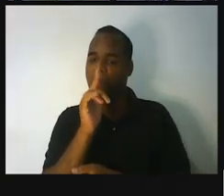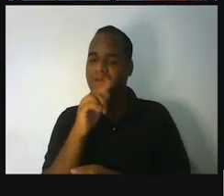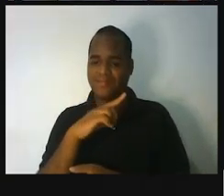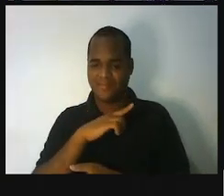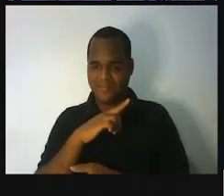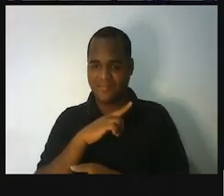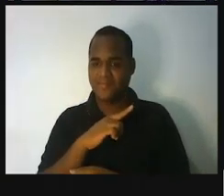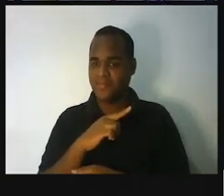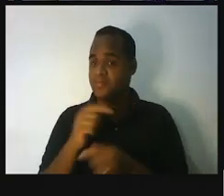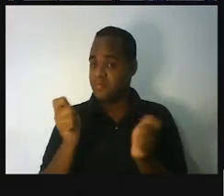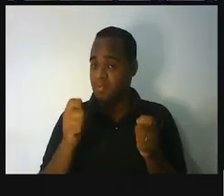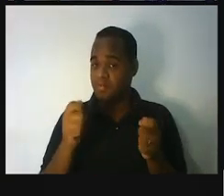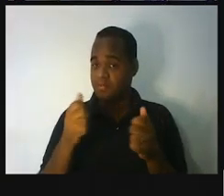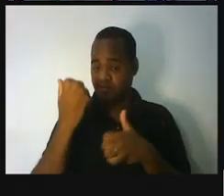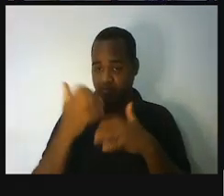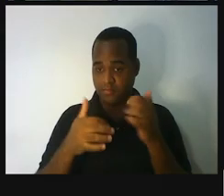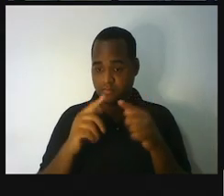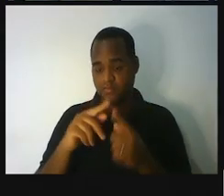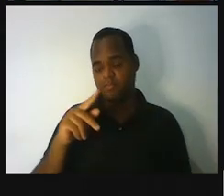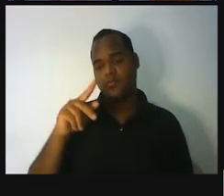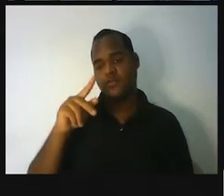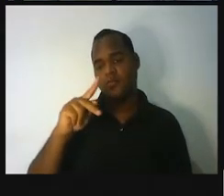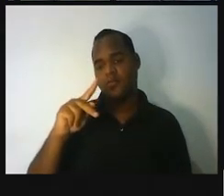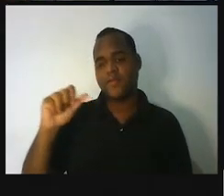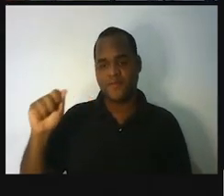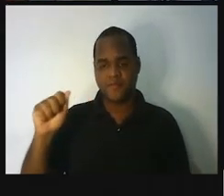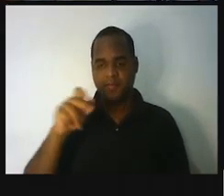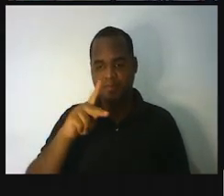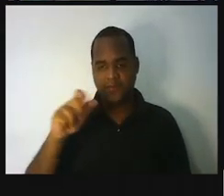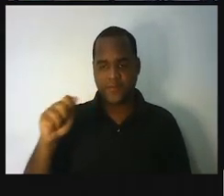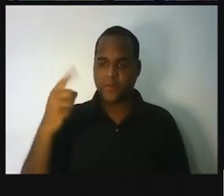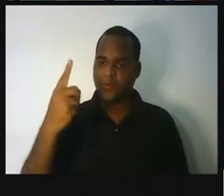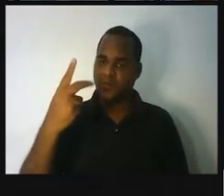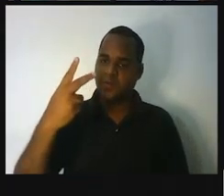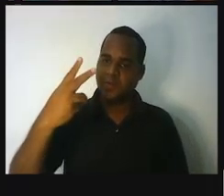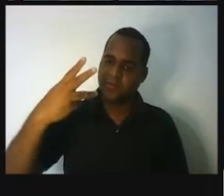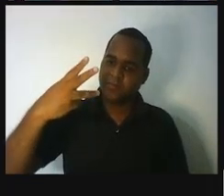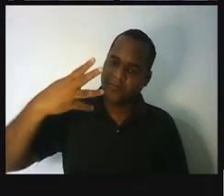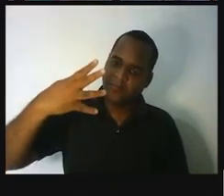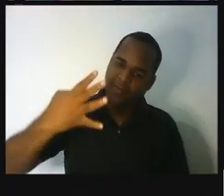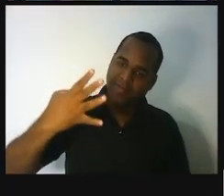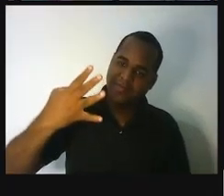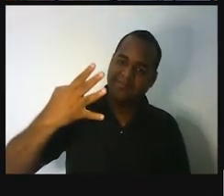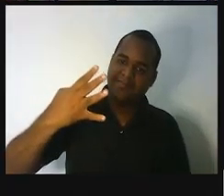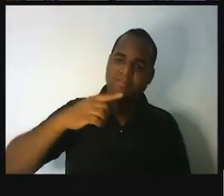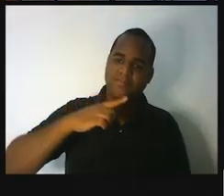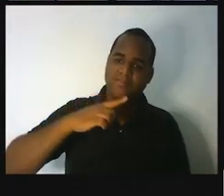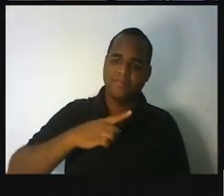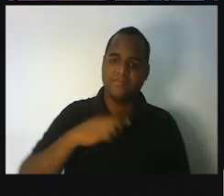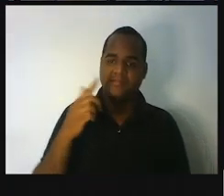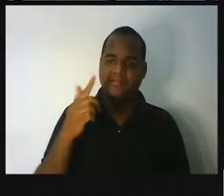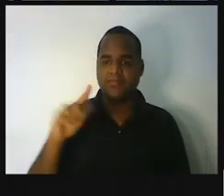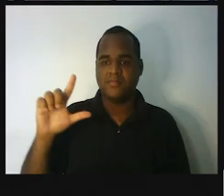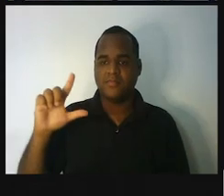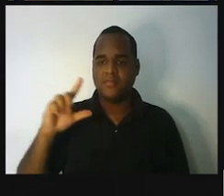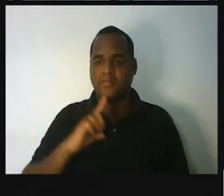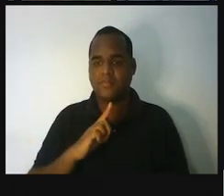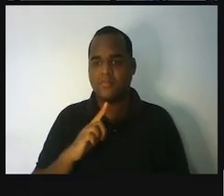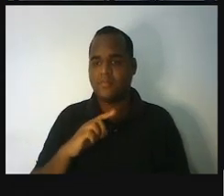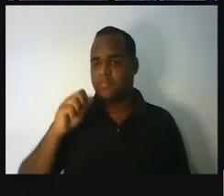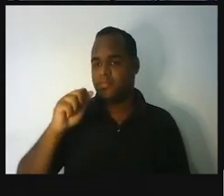é o reservatório Paulo Afonso I, Paulo Afonso II, Paulo Afonso III e Paulo Afonso IV, e também tem o